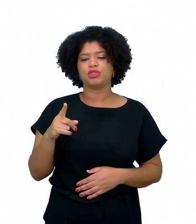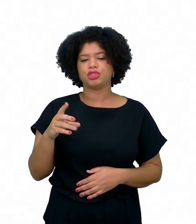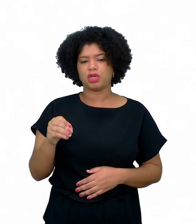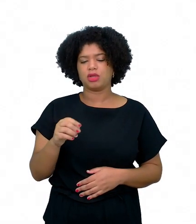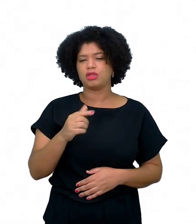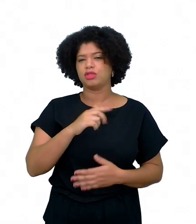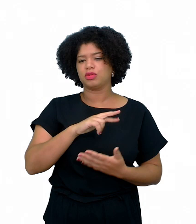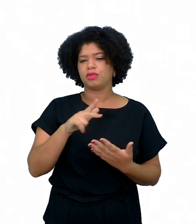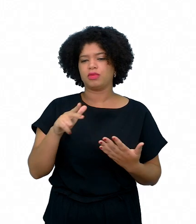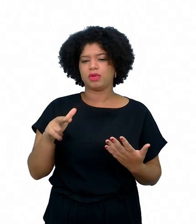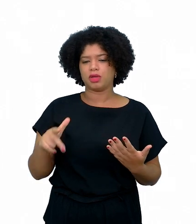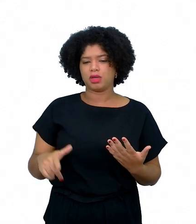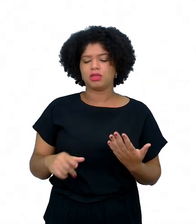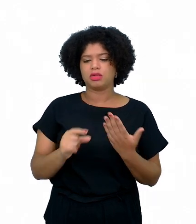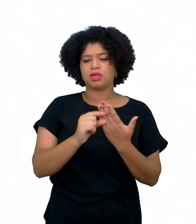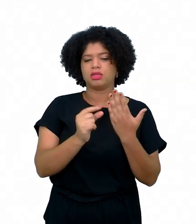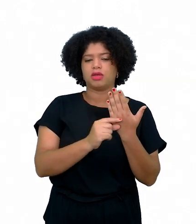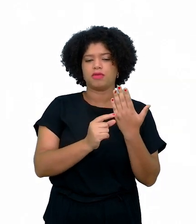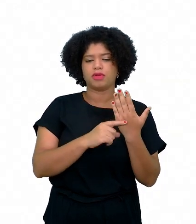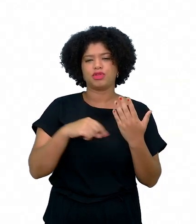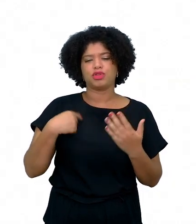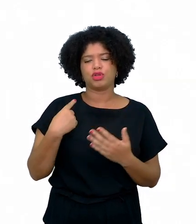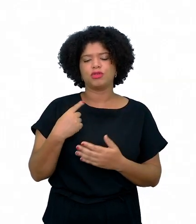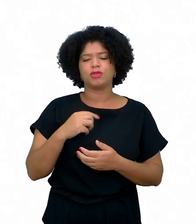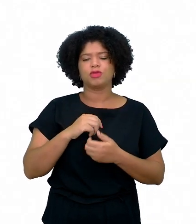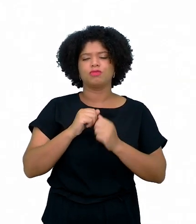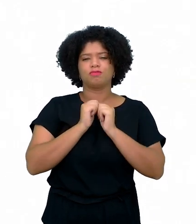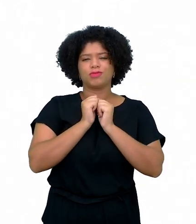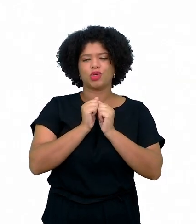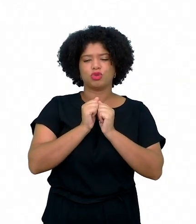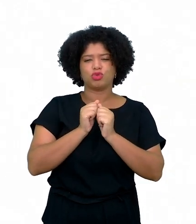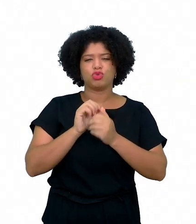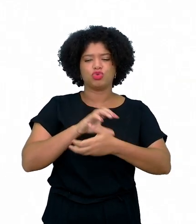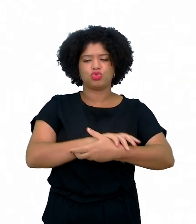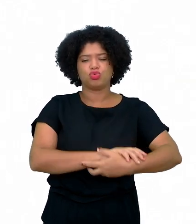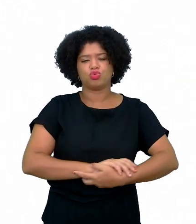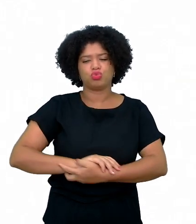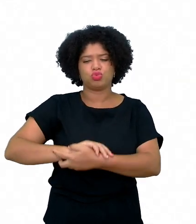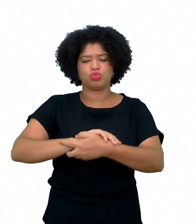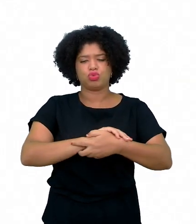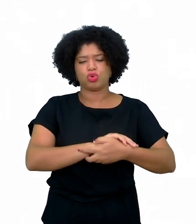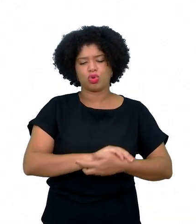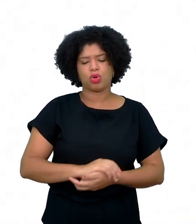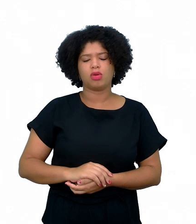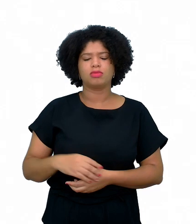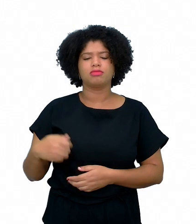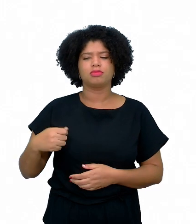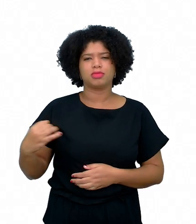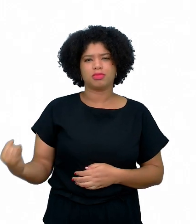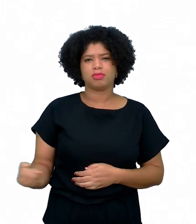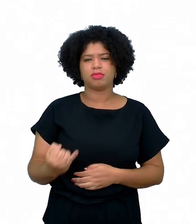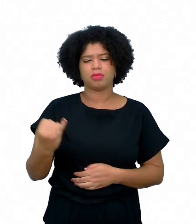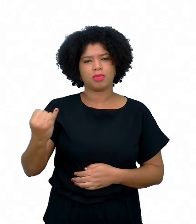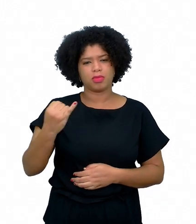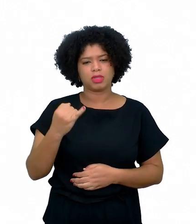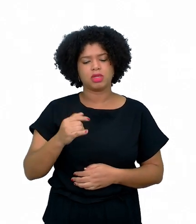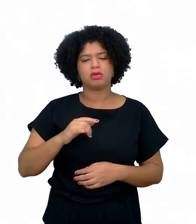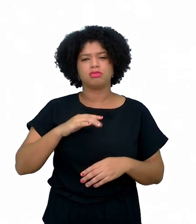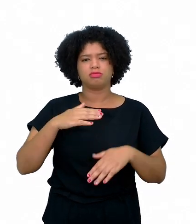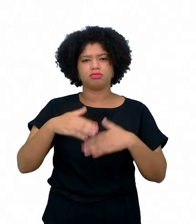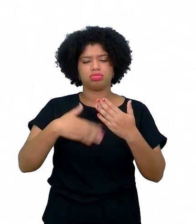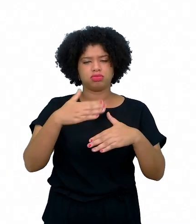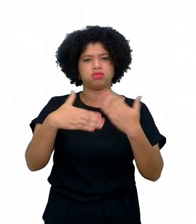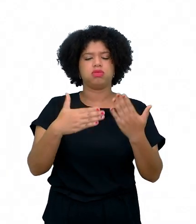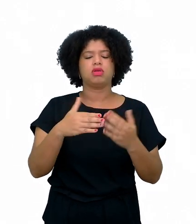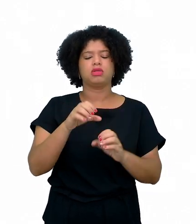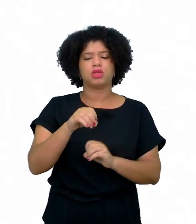referências, e todos nós juntos, unidos, essas mãos representam a nossa união, todos nós juntos na transformação, na união,